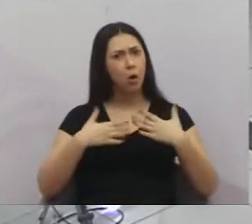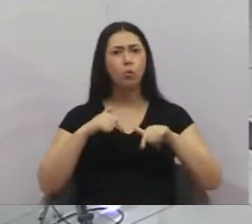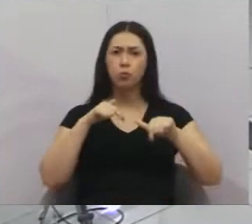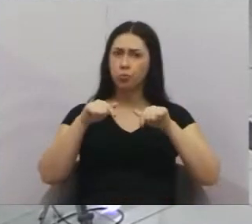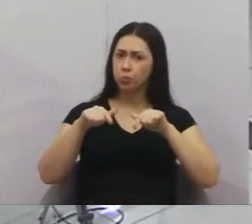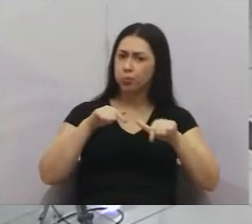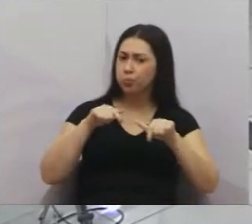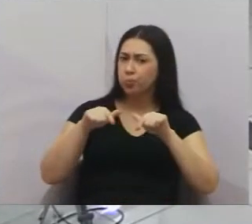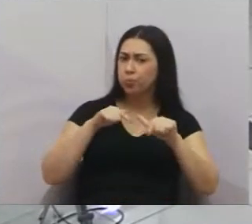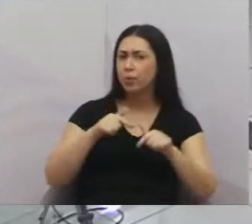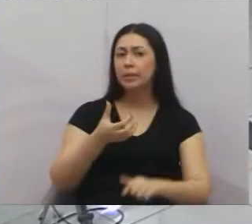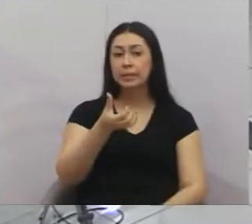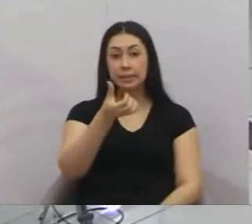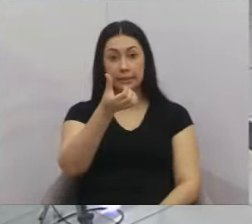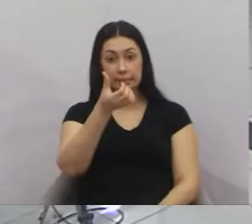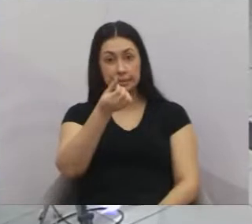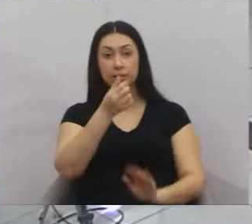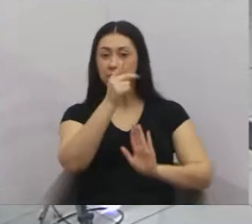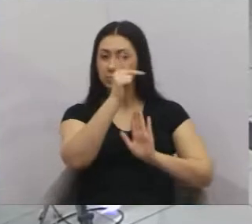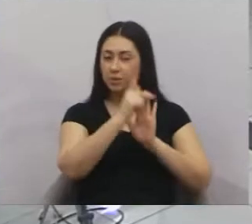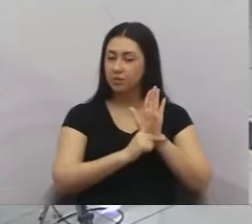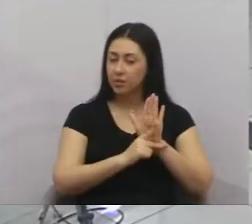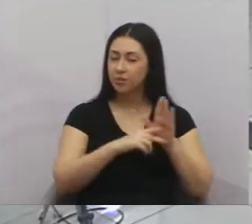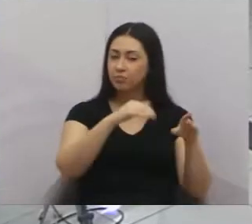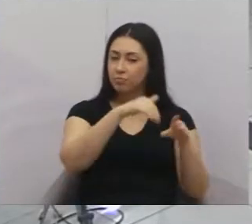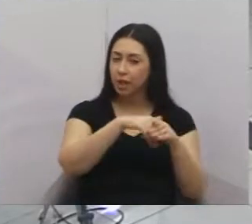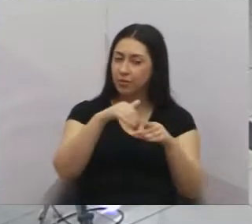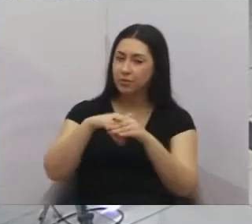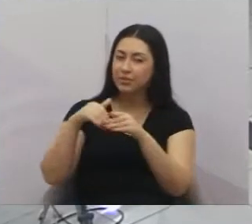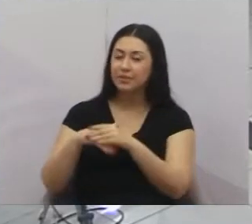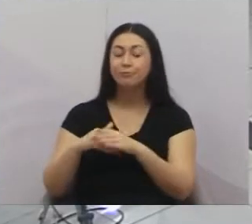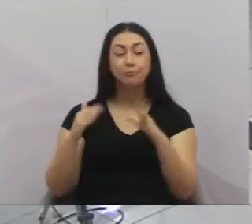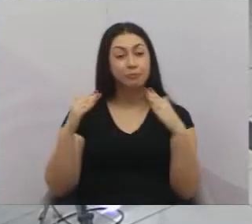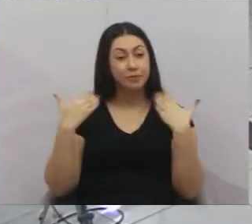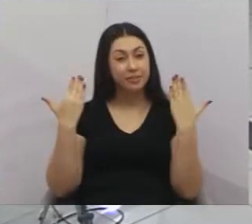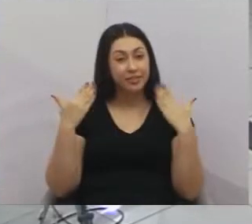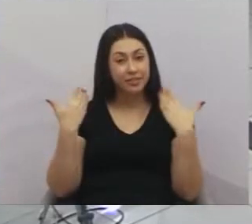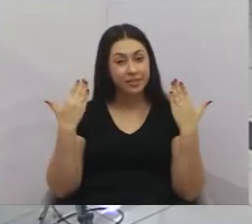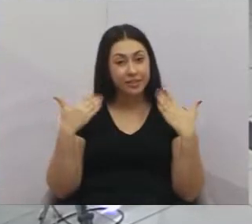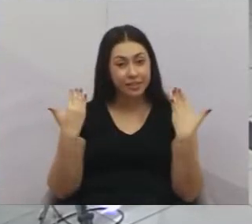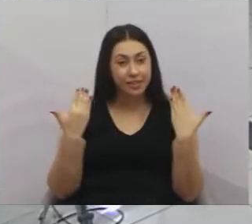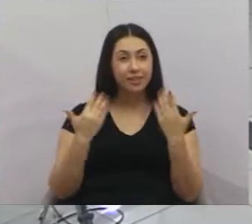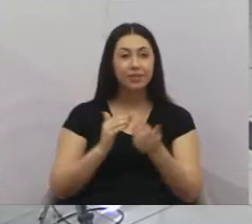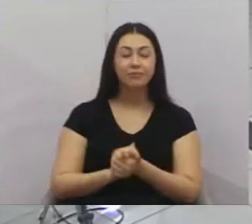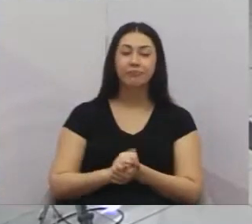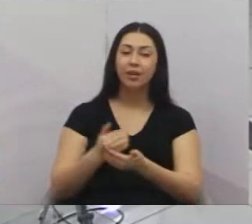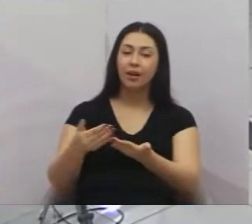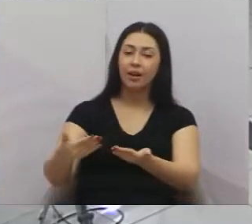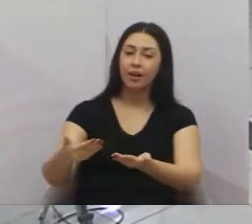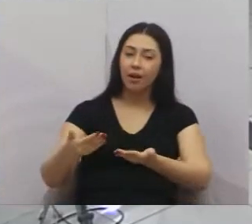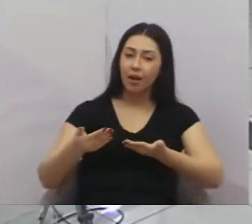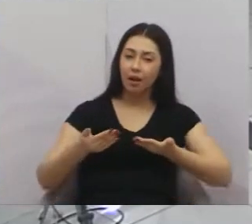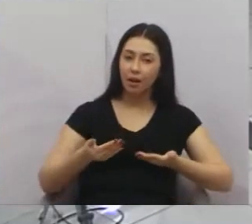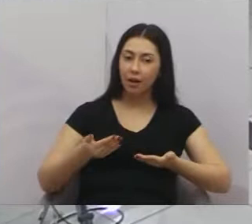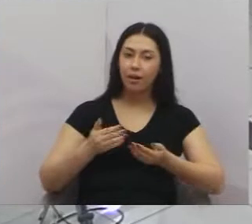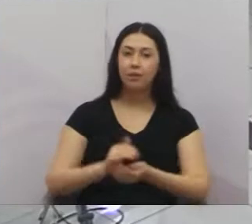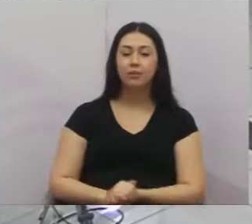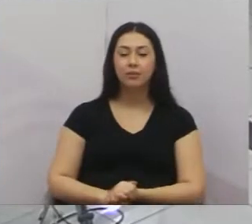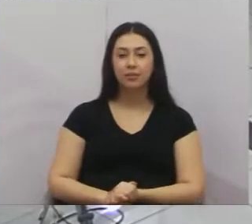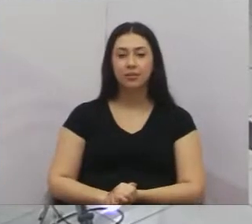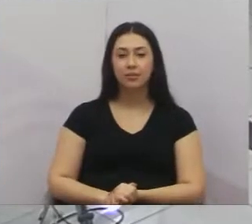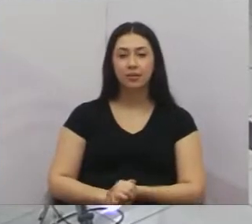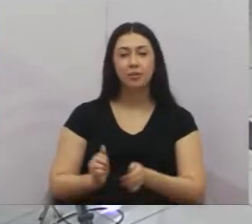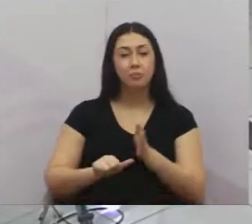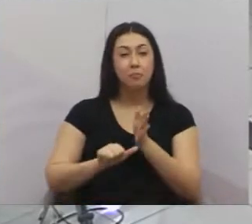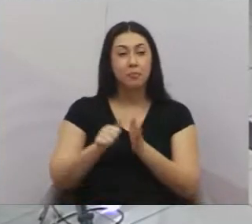com 6 projetos na pauta. Com muita felicidade, recebi pela primeira vez